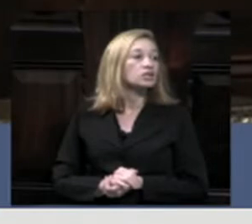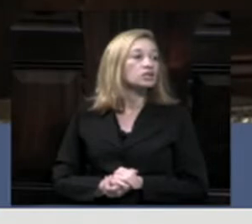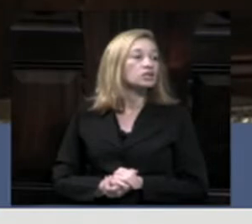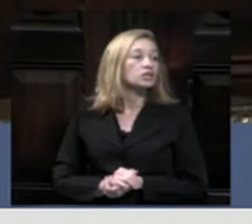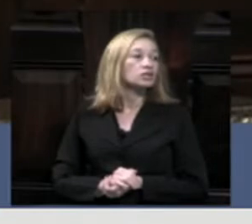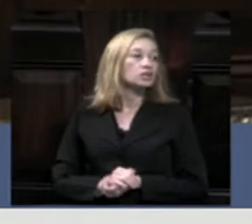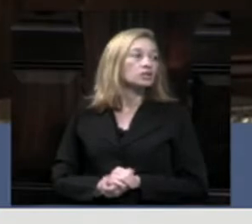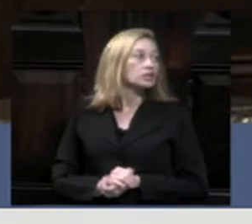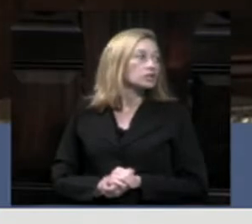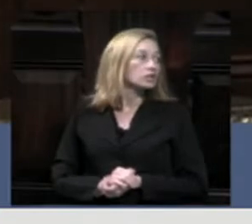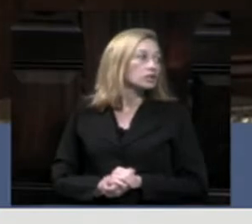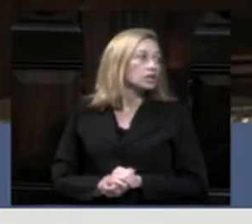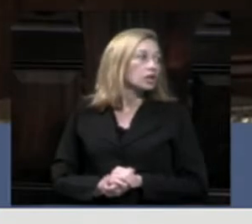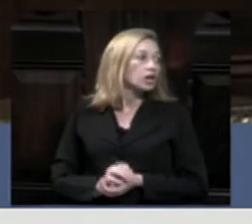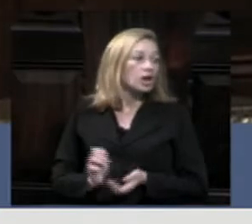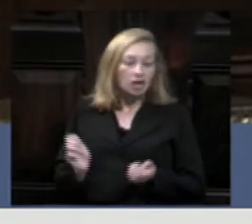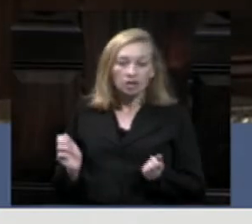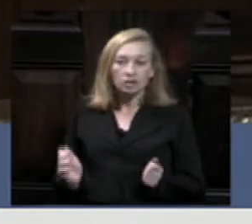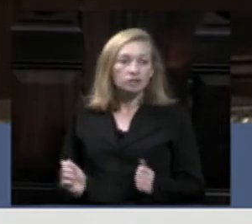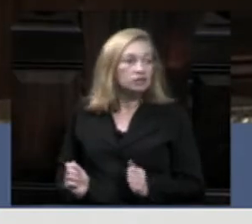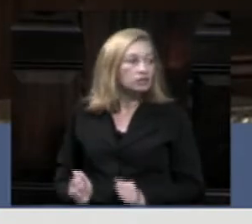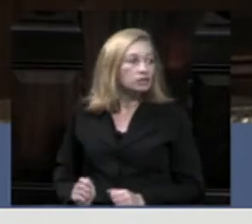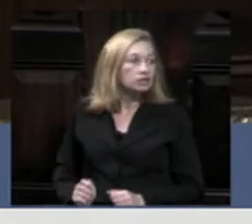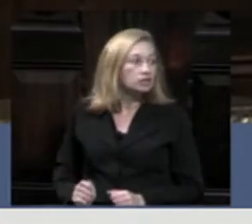sido concedidas,